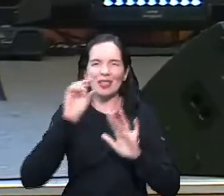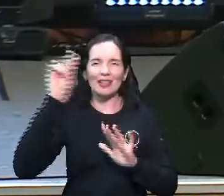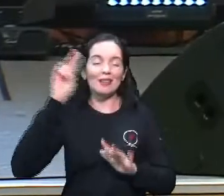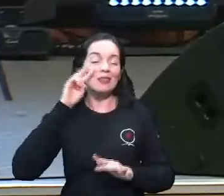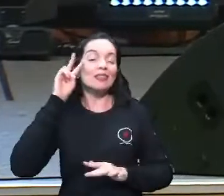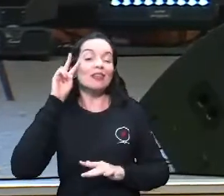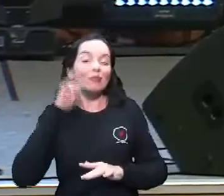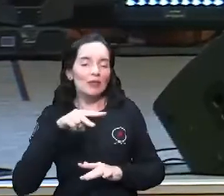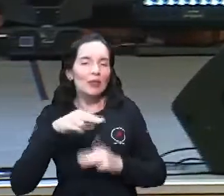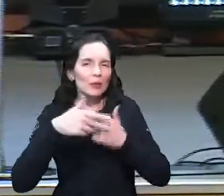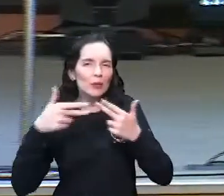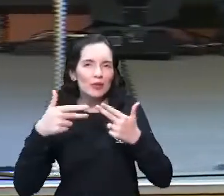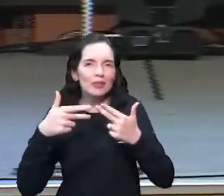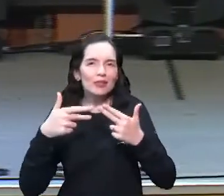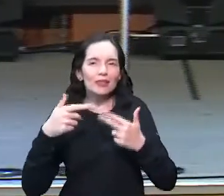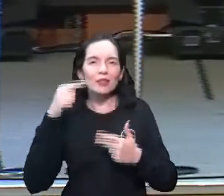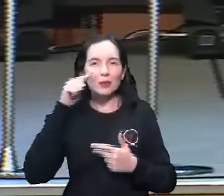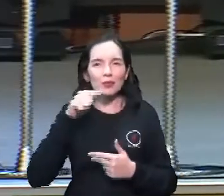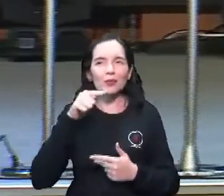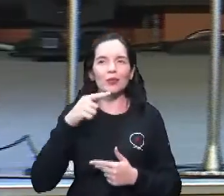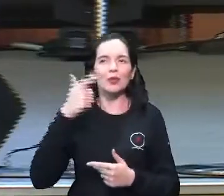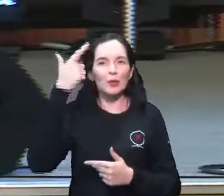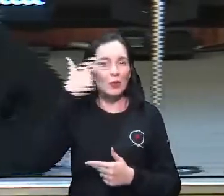você não vê.